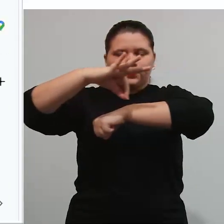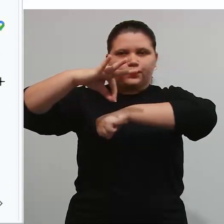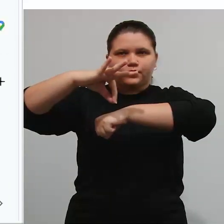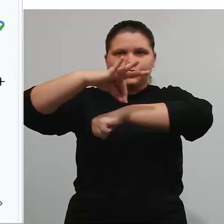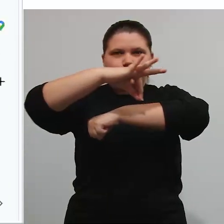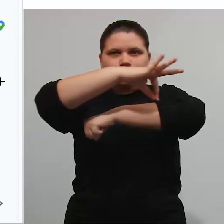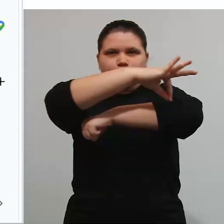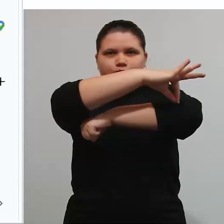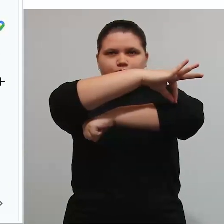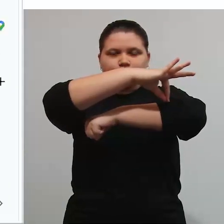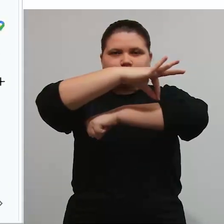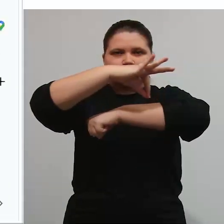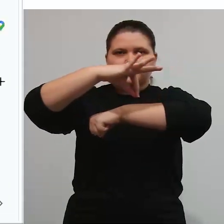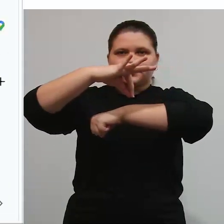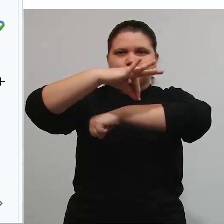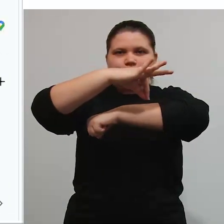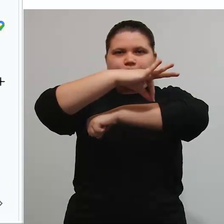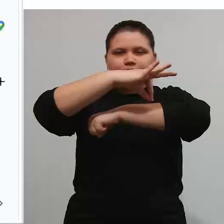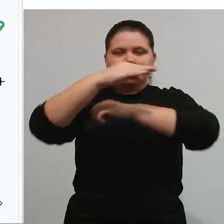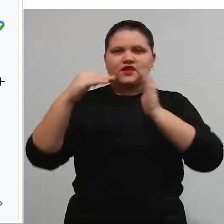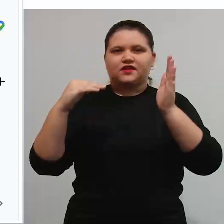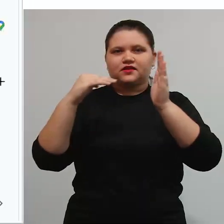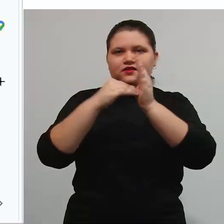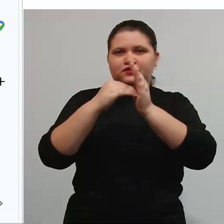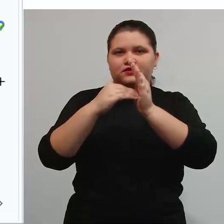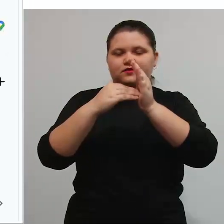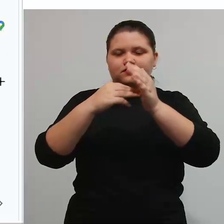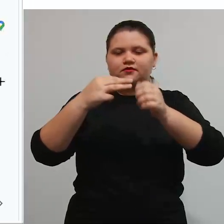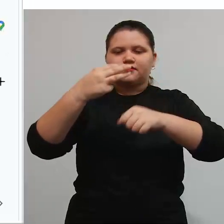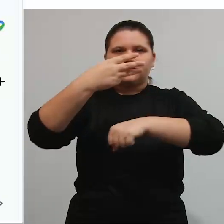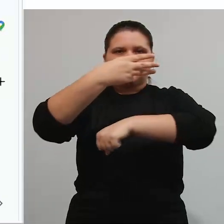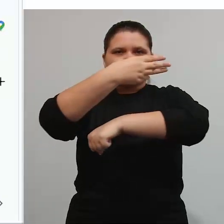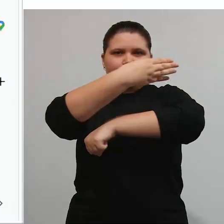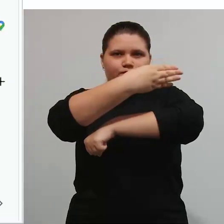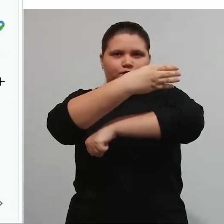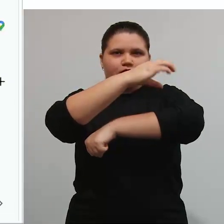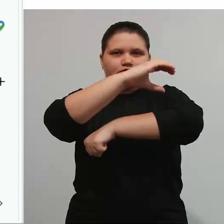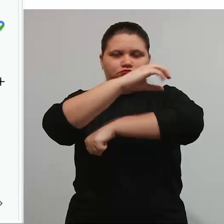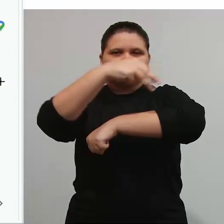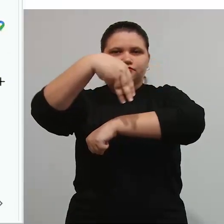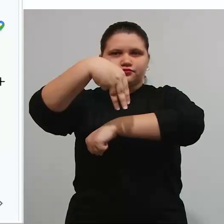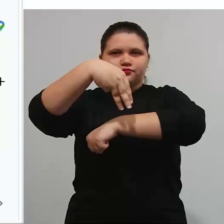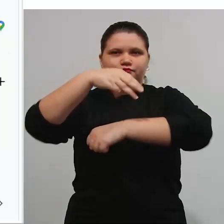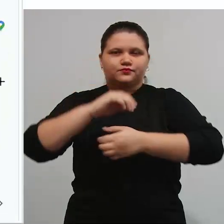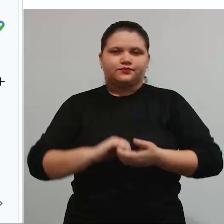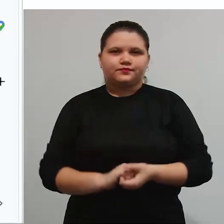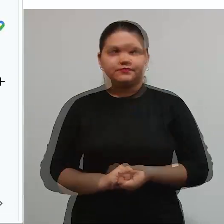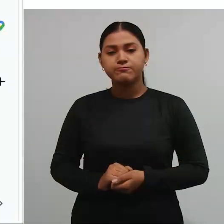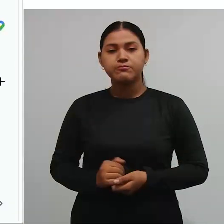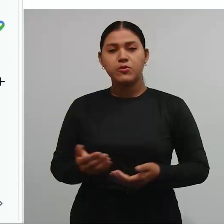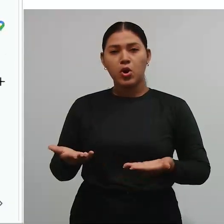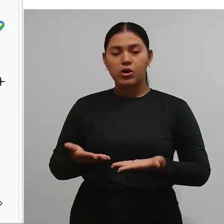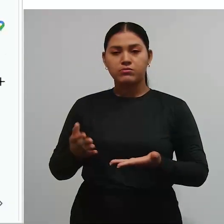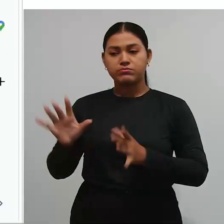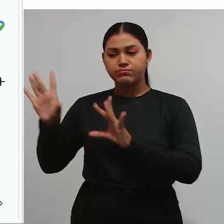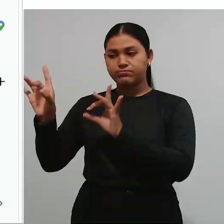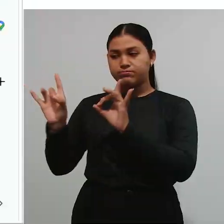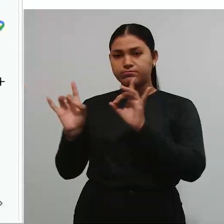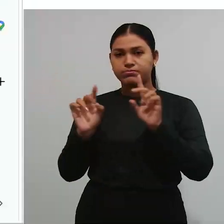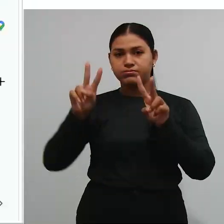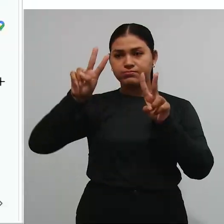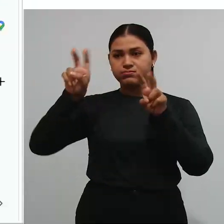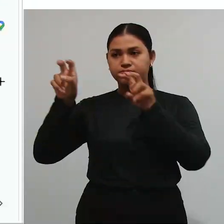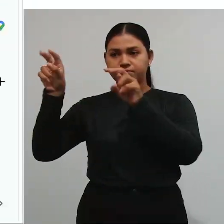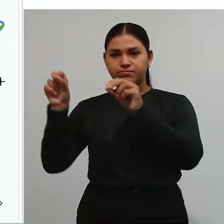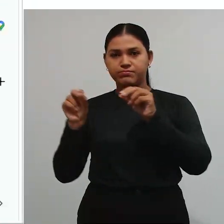até 4 centímetros, tá bom? Então, aqui eu tô fazendo aí a citação. Antes e depois tem um